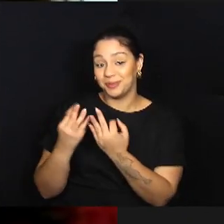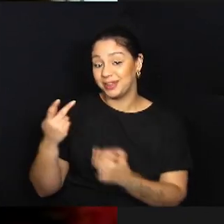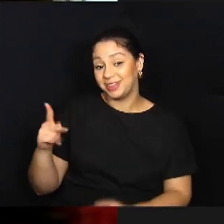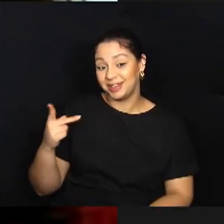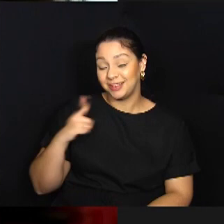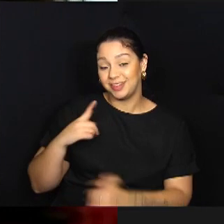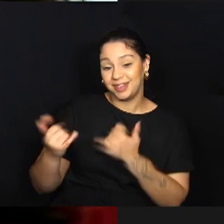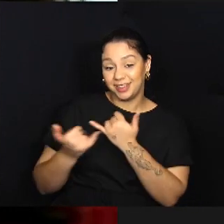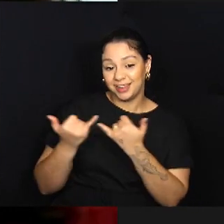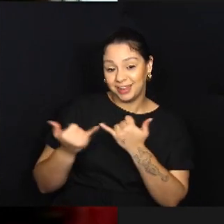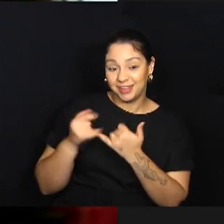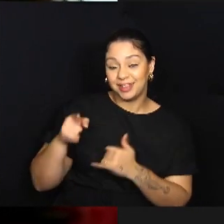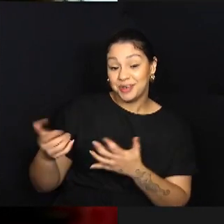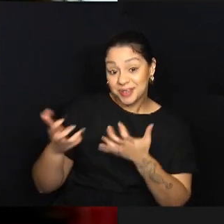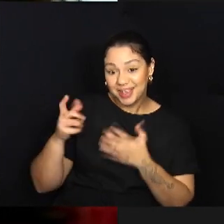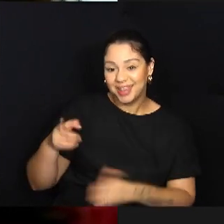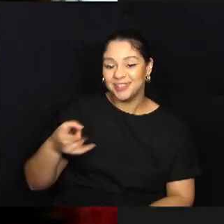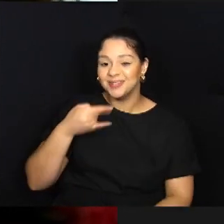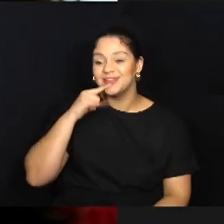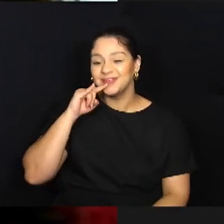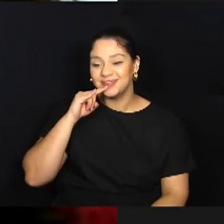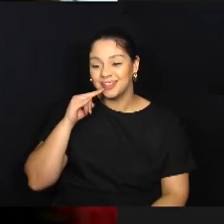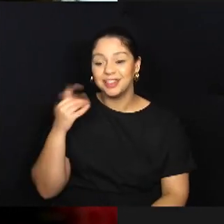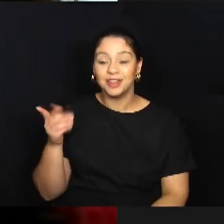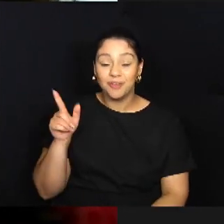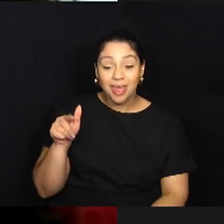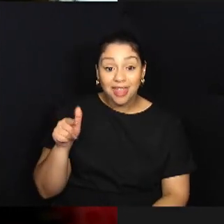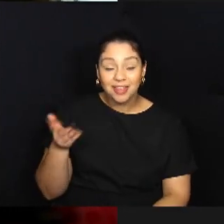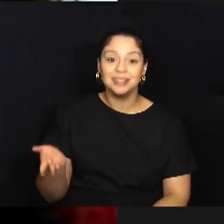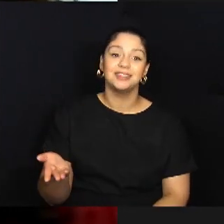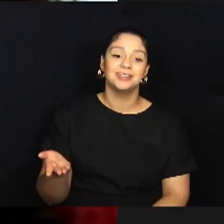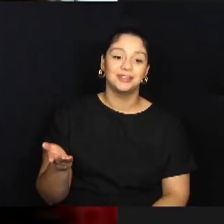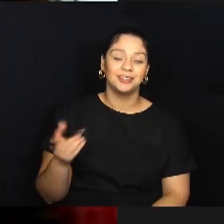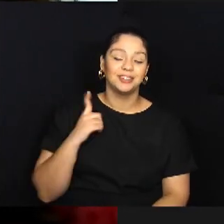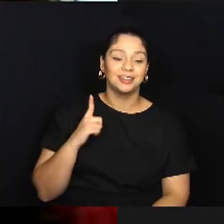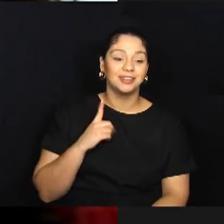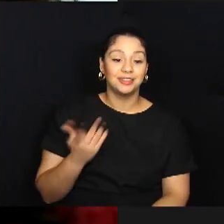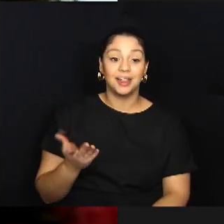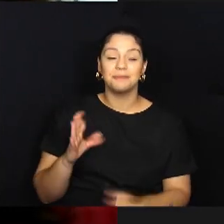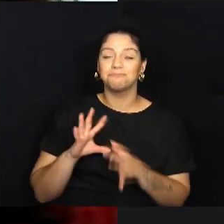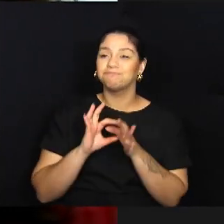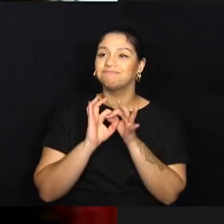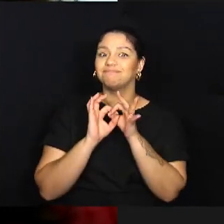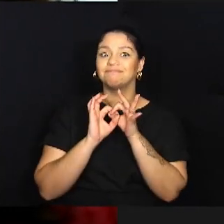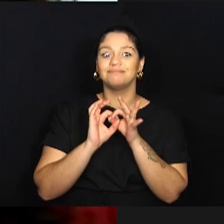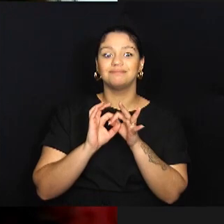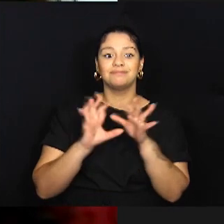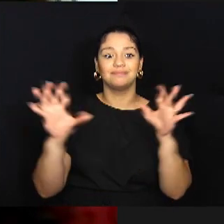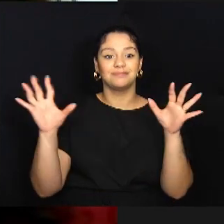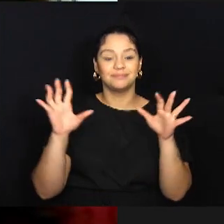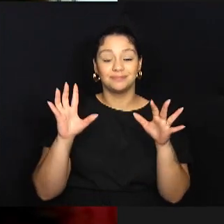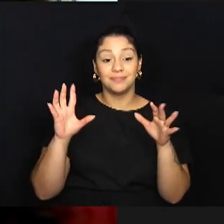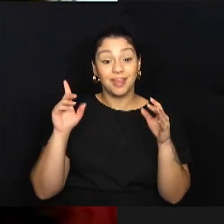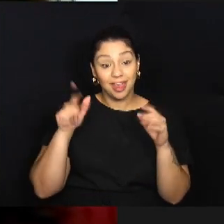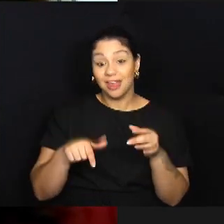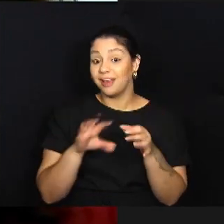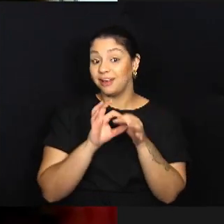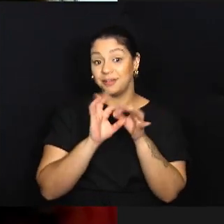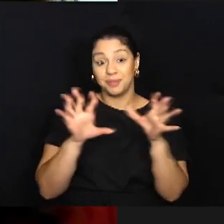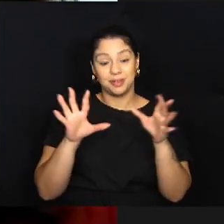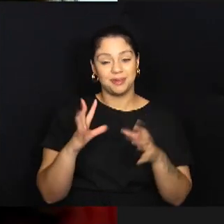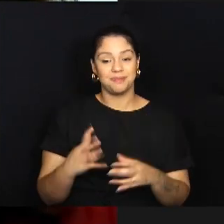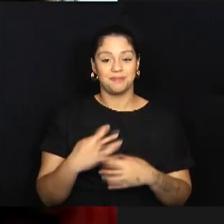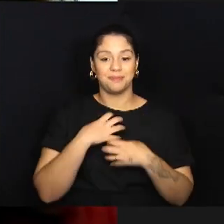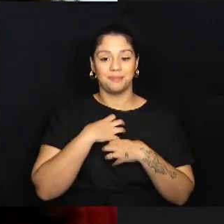é essa que eu quero tomar, né? Então é esse tipo de coisa, né? Você ter essa liberdade, dar a você essa liberdade